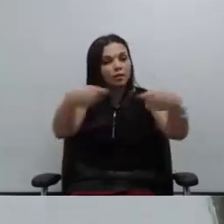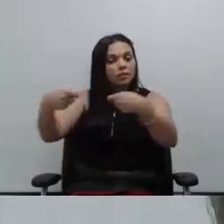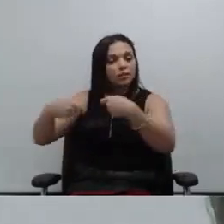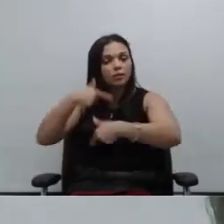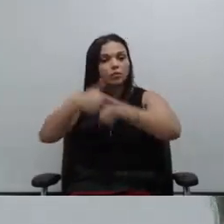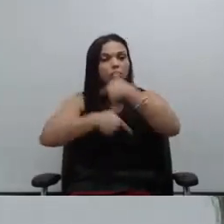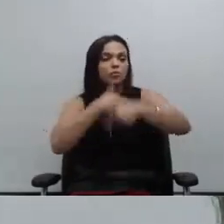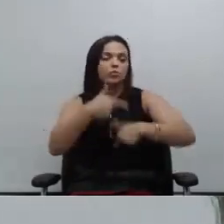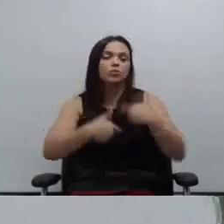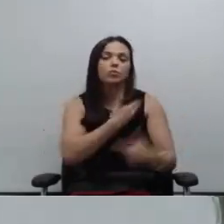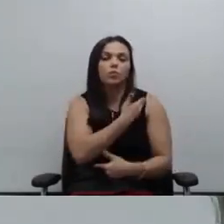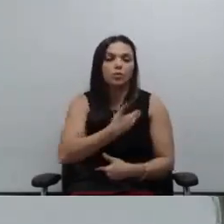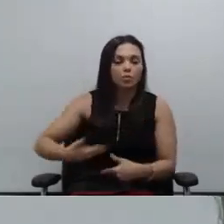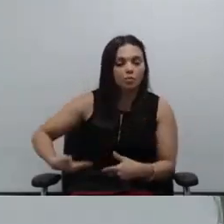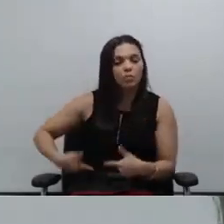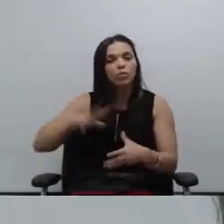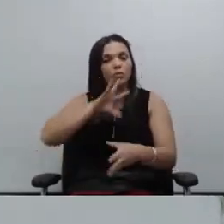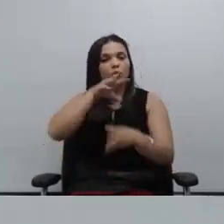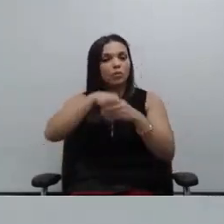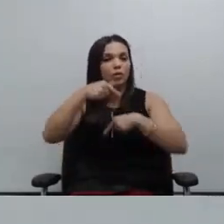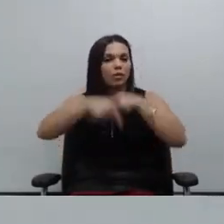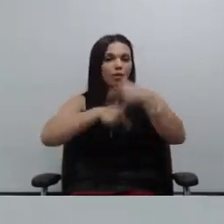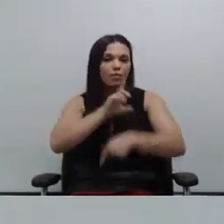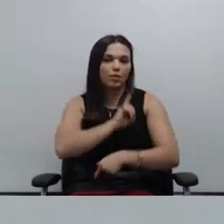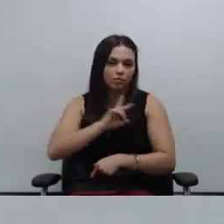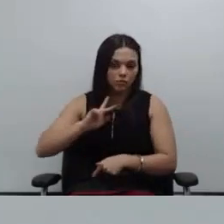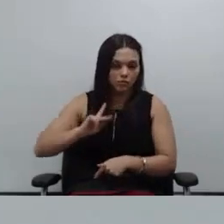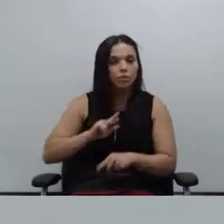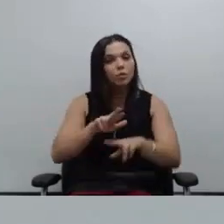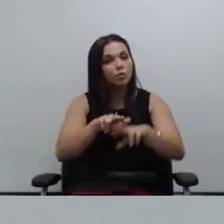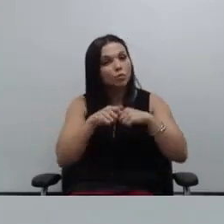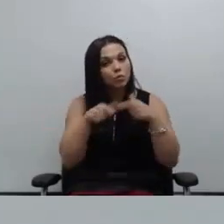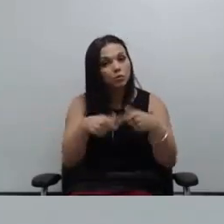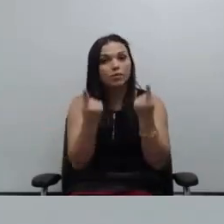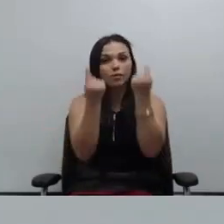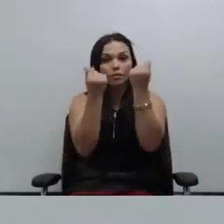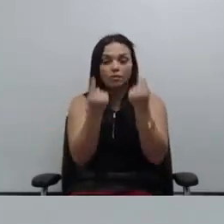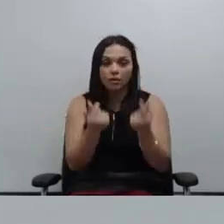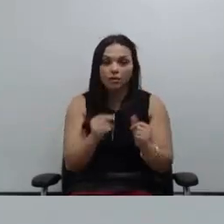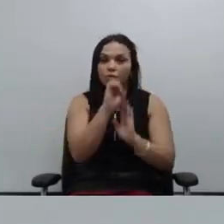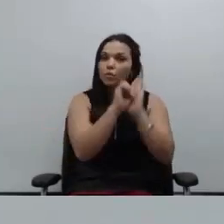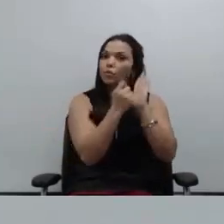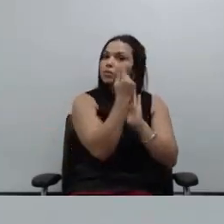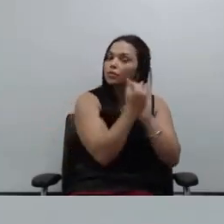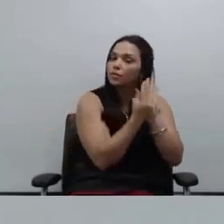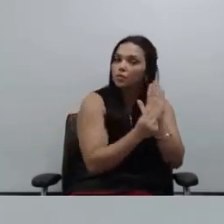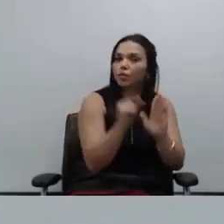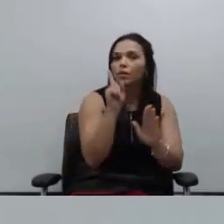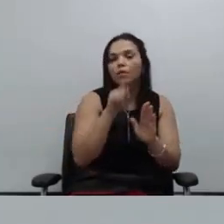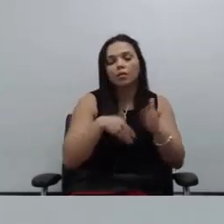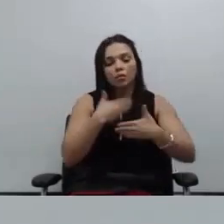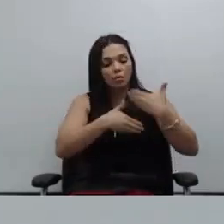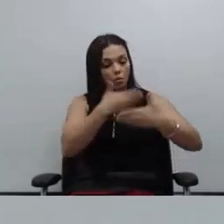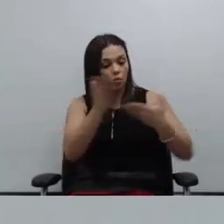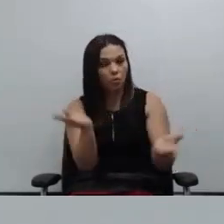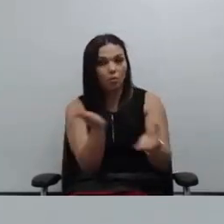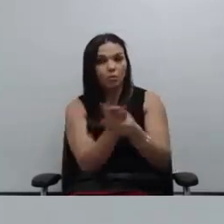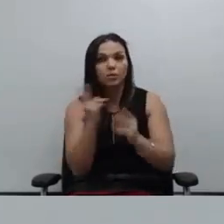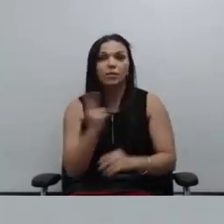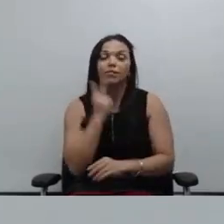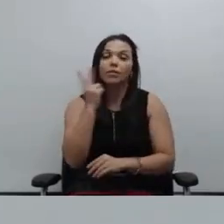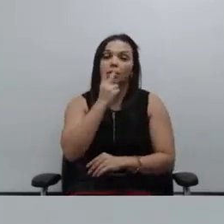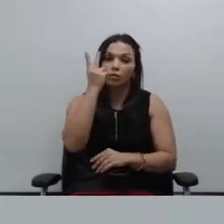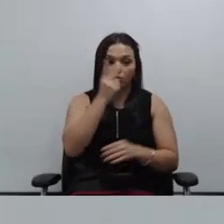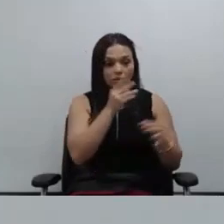servidoras da Defensoria Pública. Assim, considerando a viabilidade financeira e orçamentária demonstrada no curso do processo e a necessidade de valorização